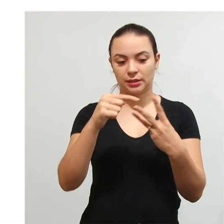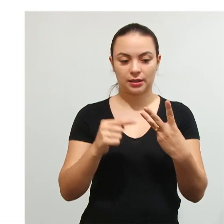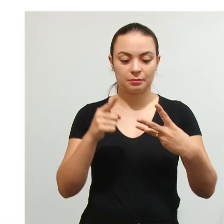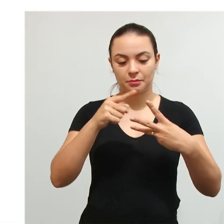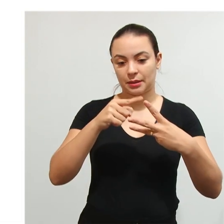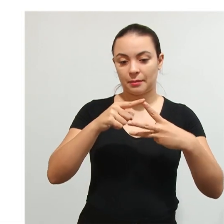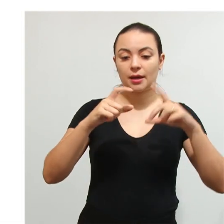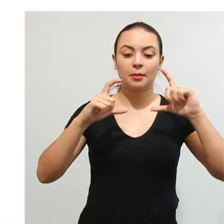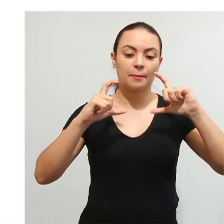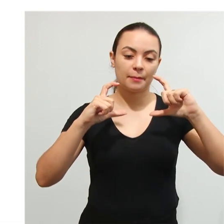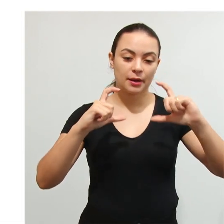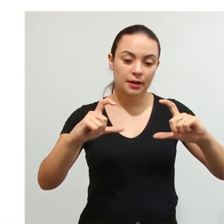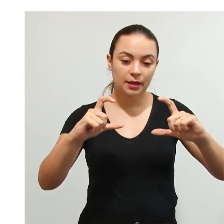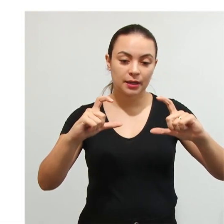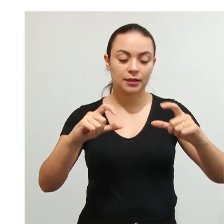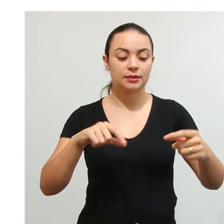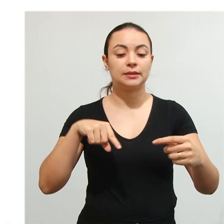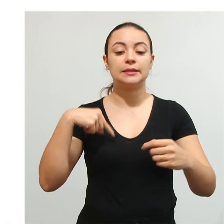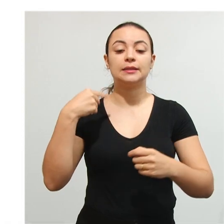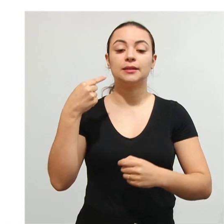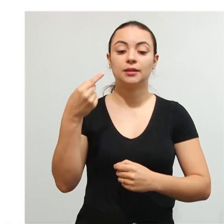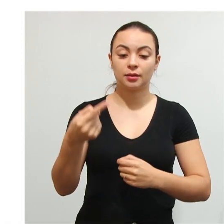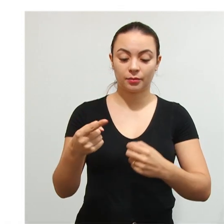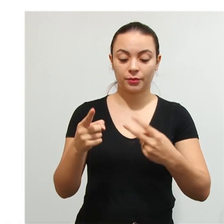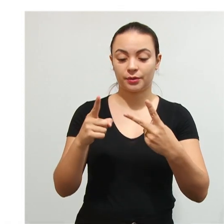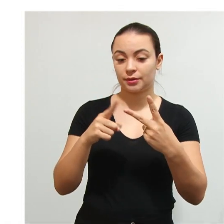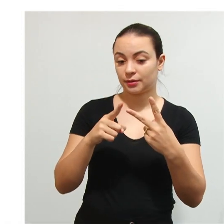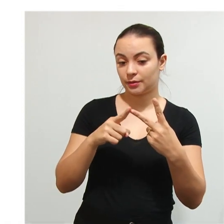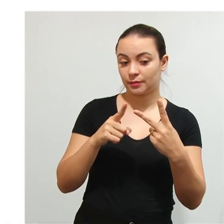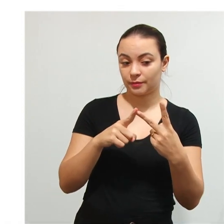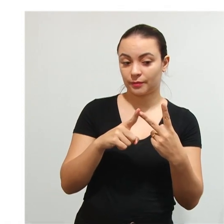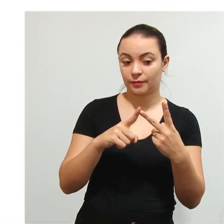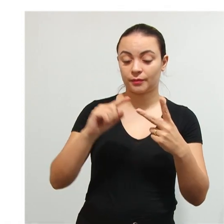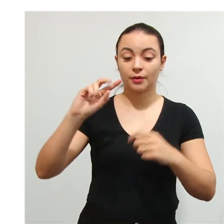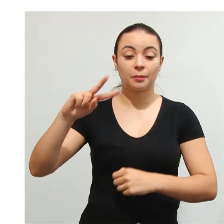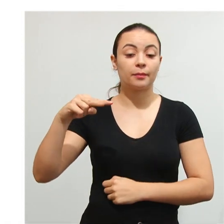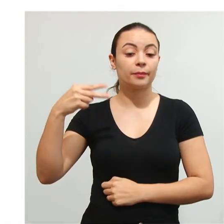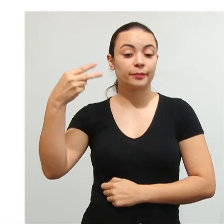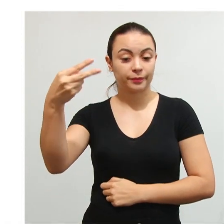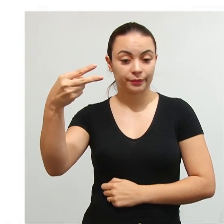elevado a 12 subtraindo um a gente vai achar